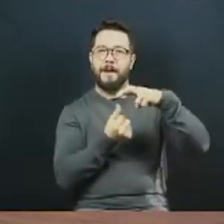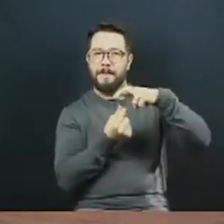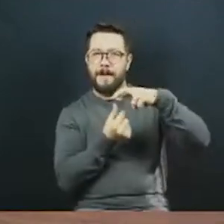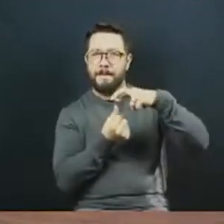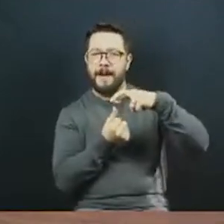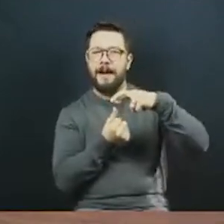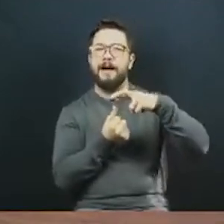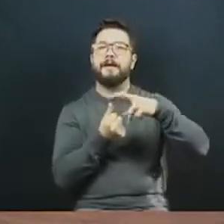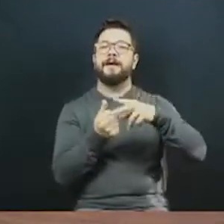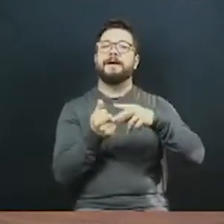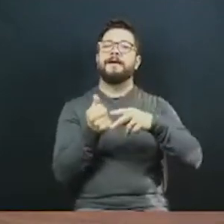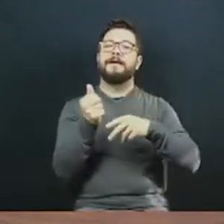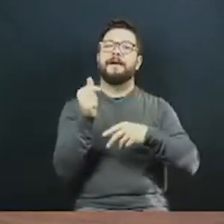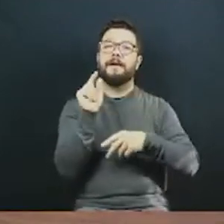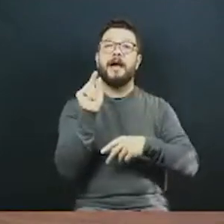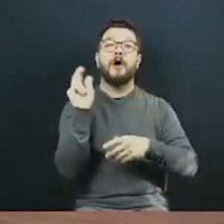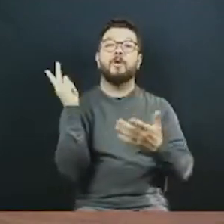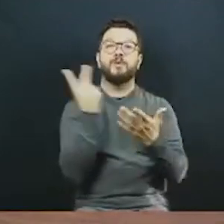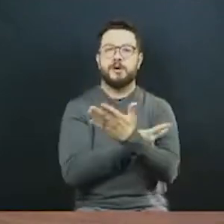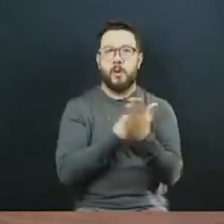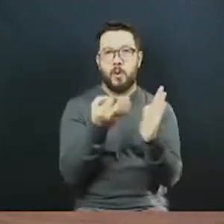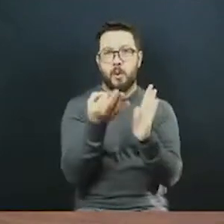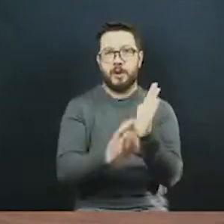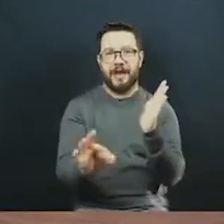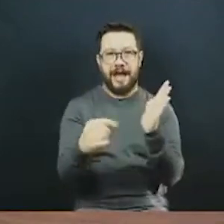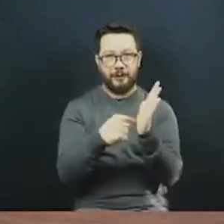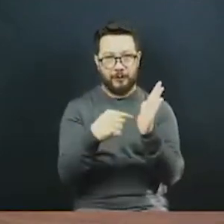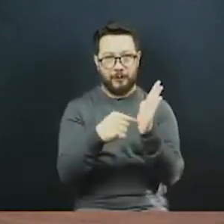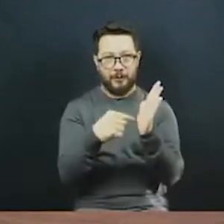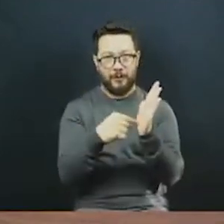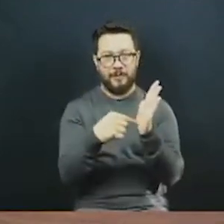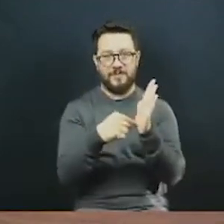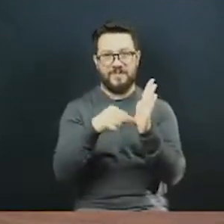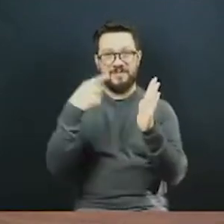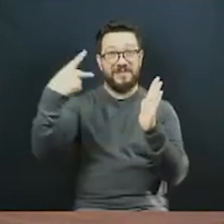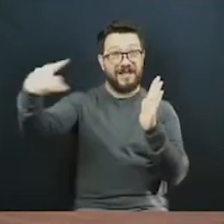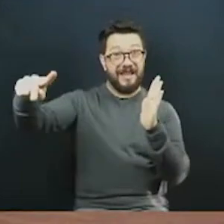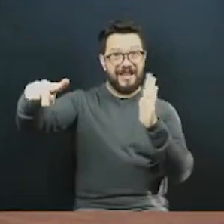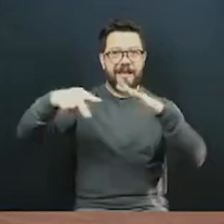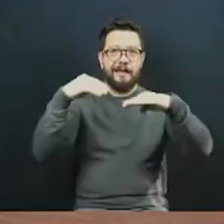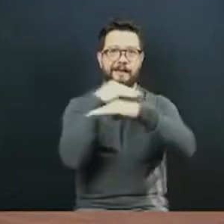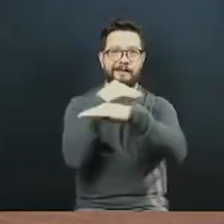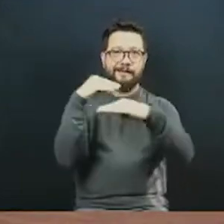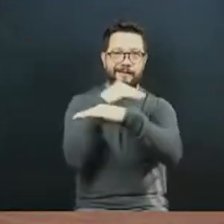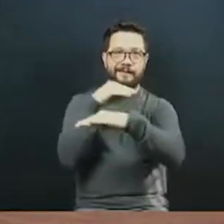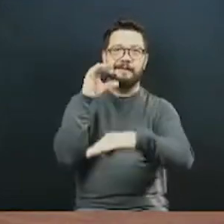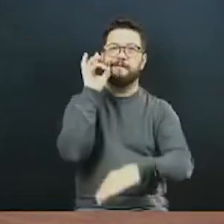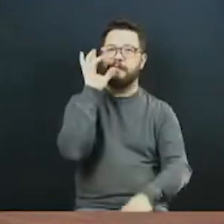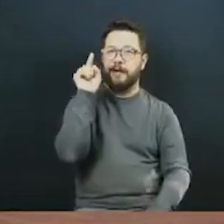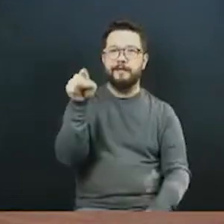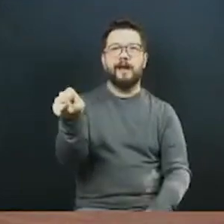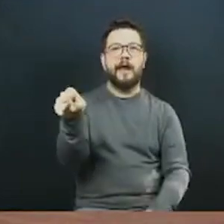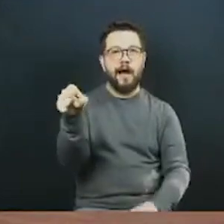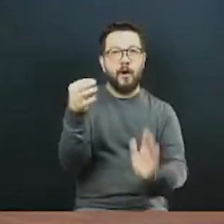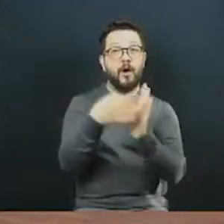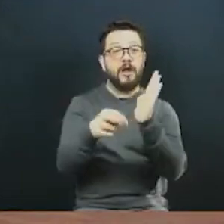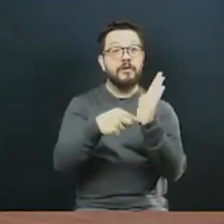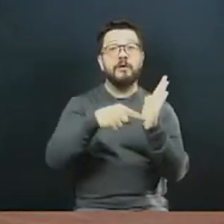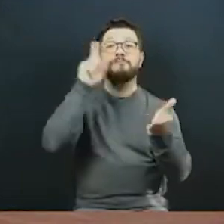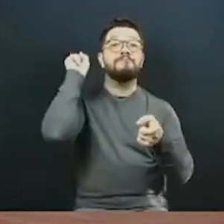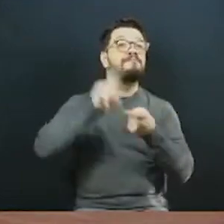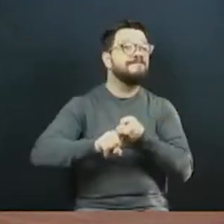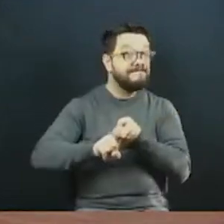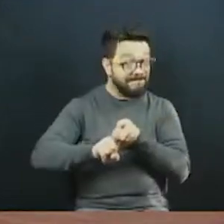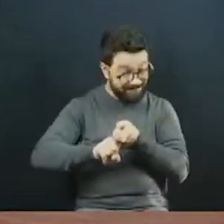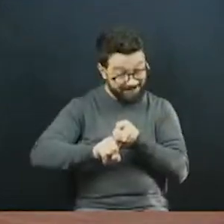na rescisão do contrato da linha verde, do lote 4.1, e felizmente a obra